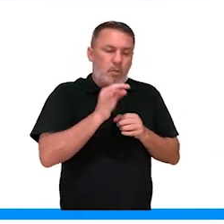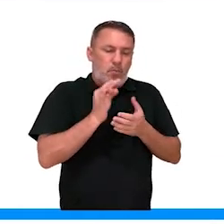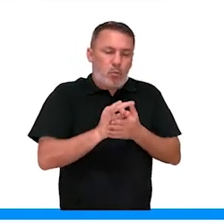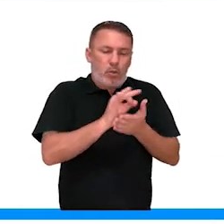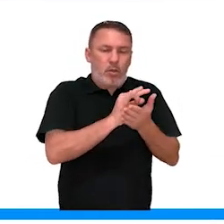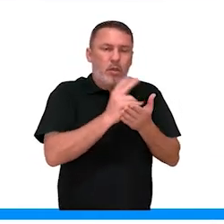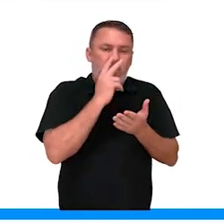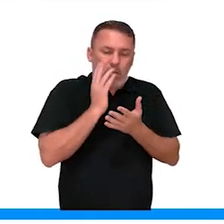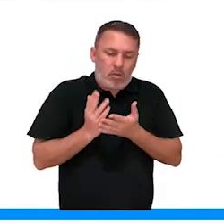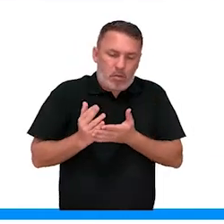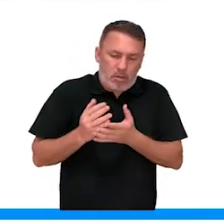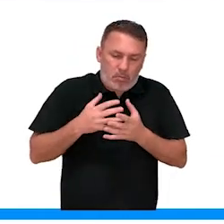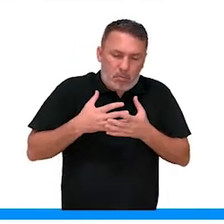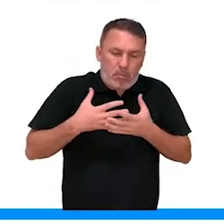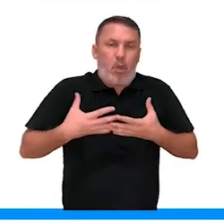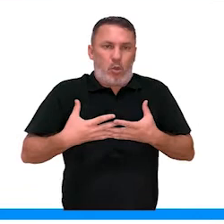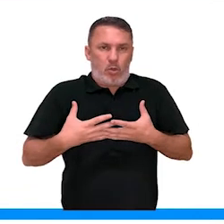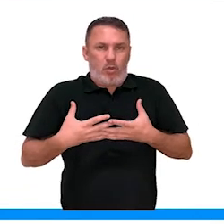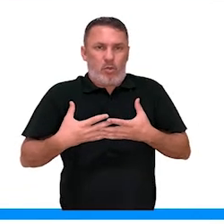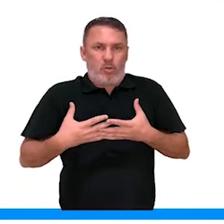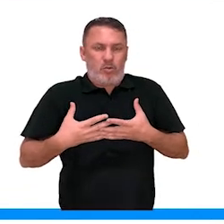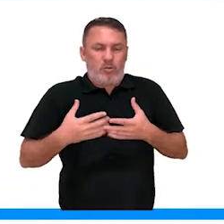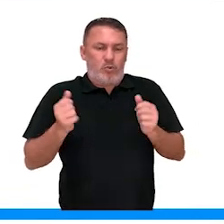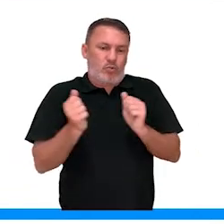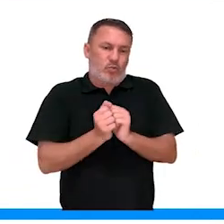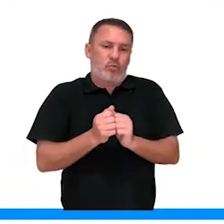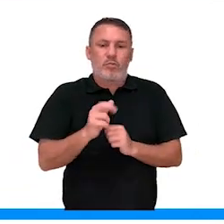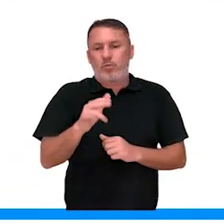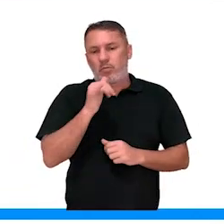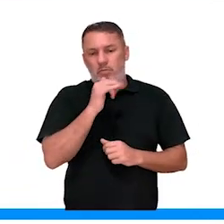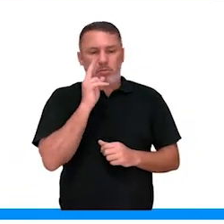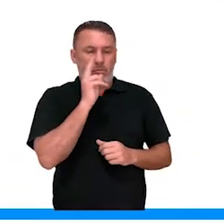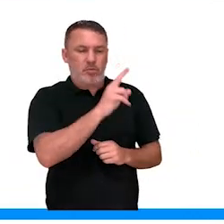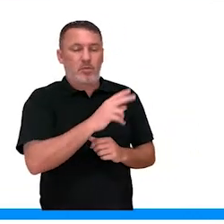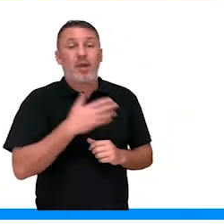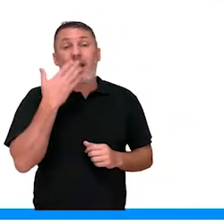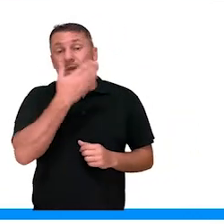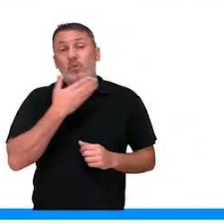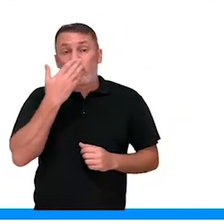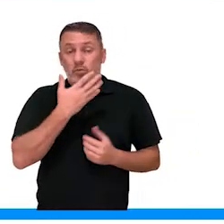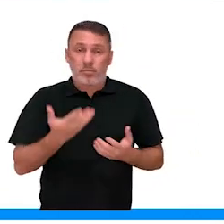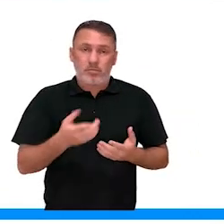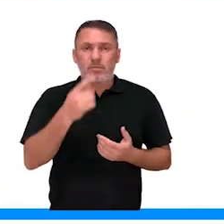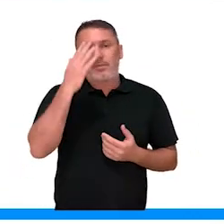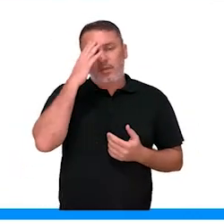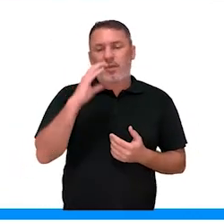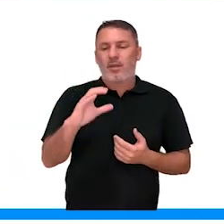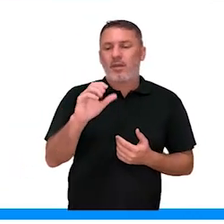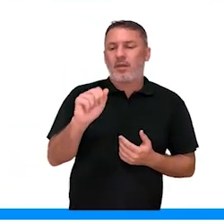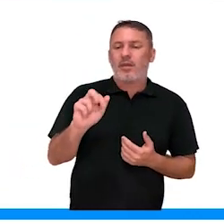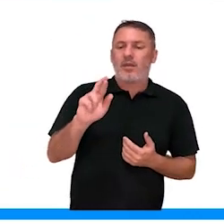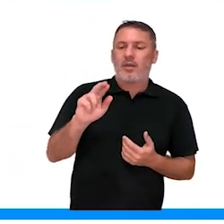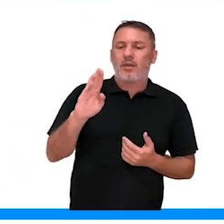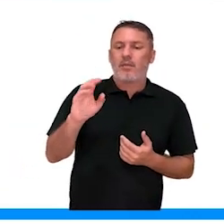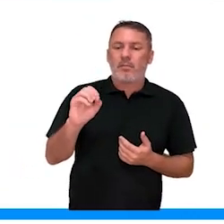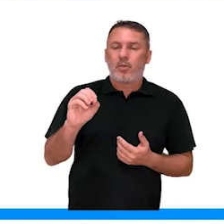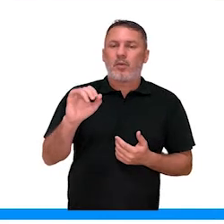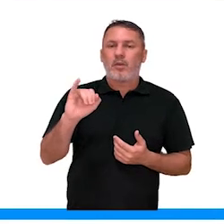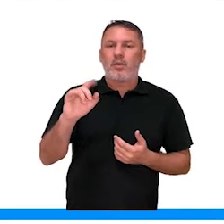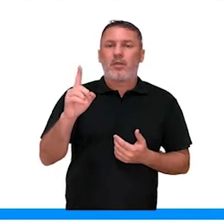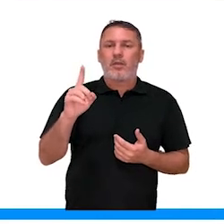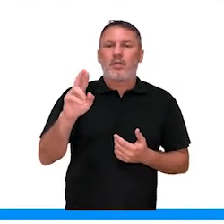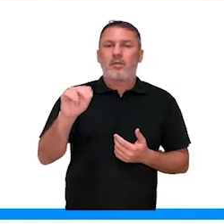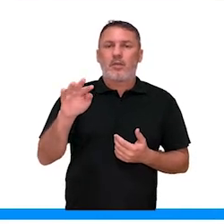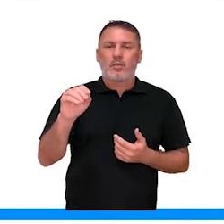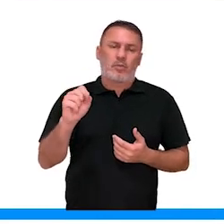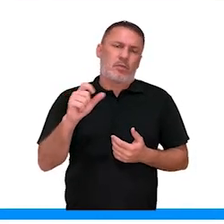essas moléculas para formar uma molécula maior. Exemplo, os açúcares, né? Os carboidratos. A